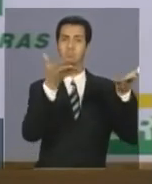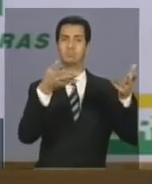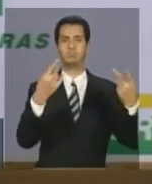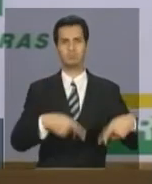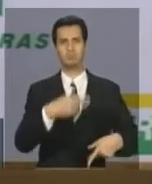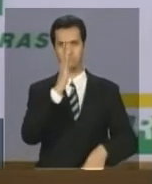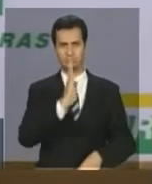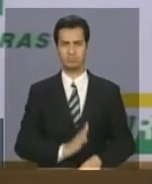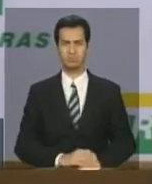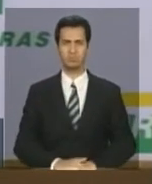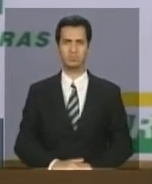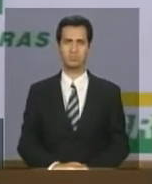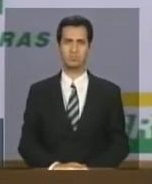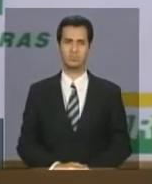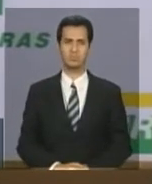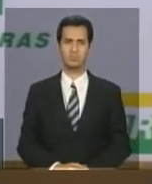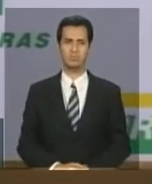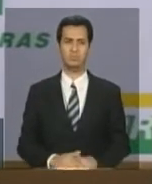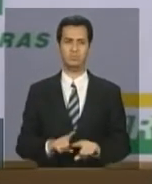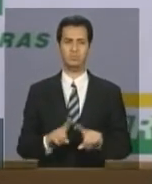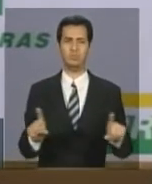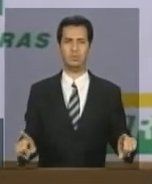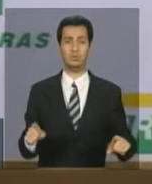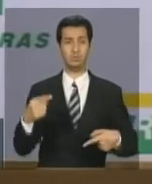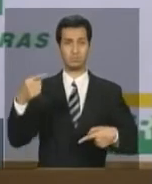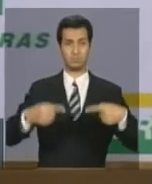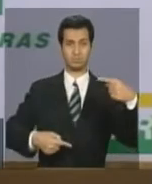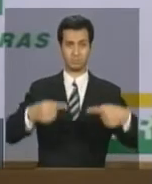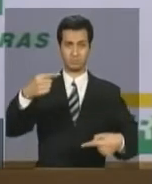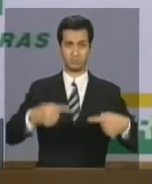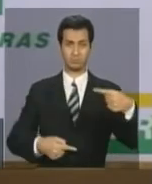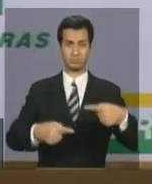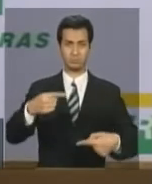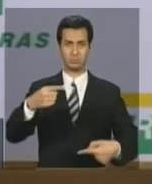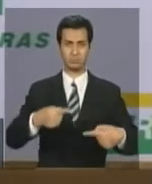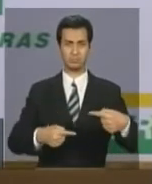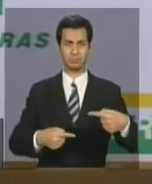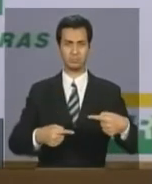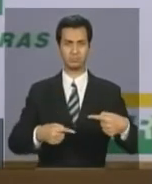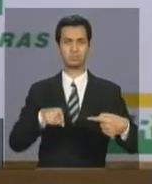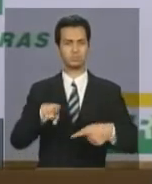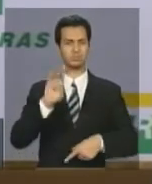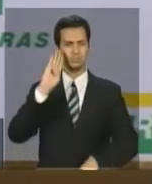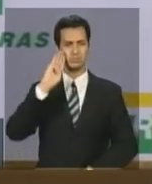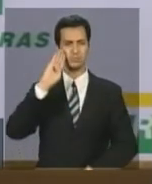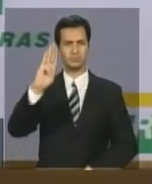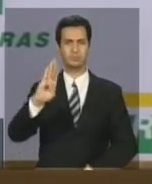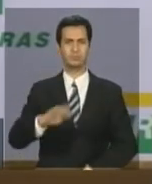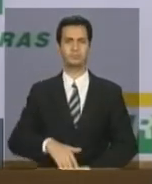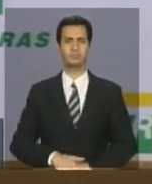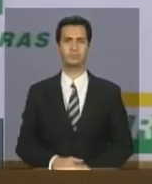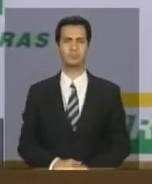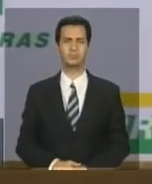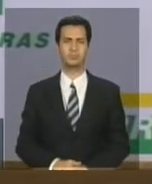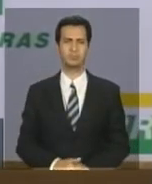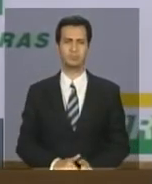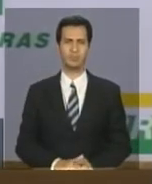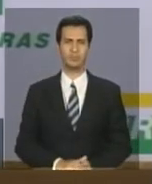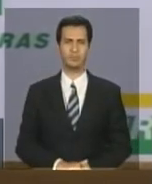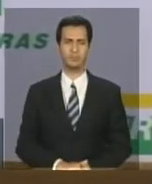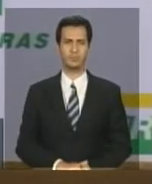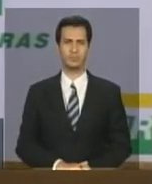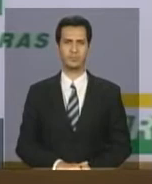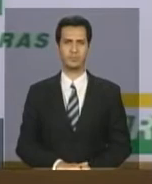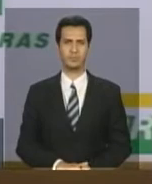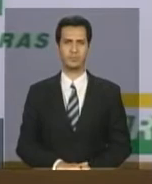país. Mas a competitividade, ela é a premissa número um.